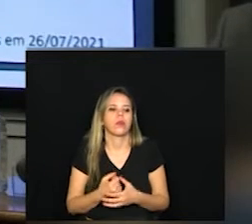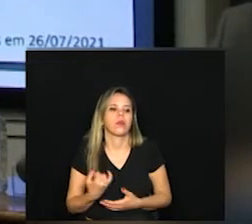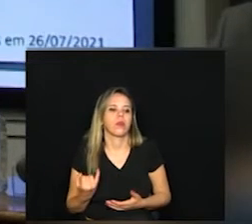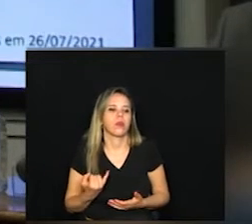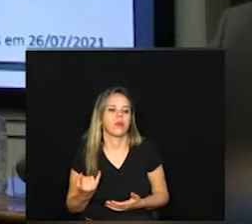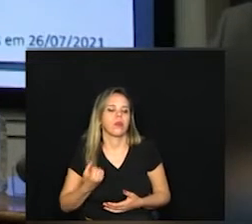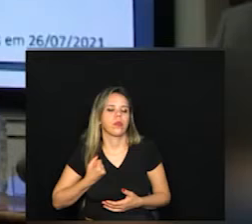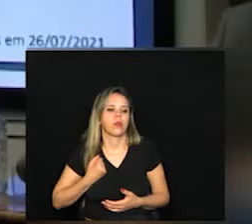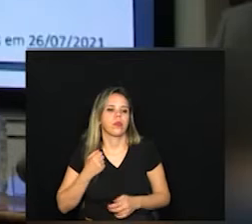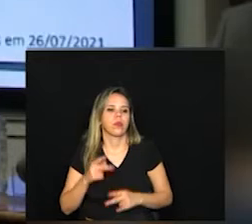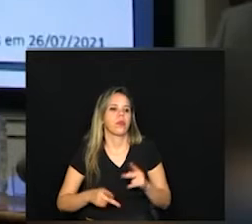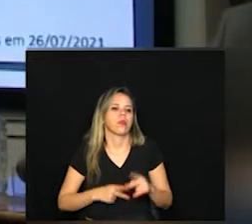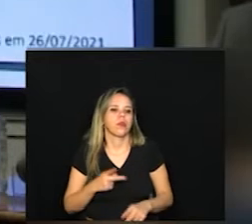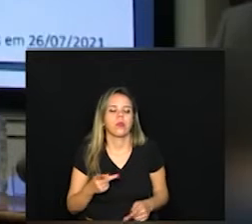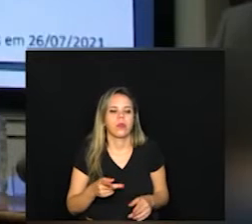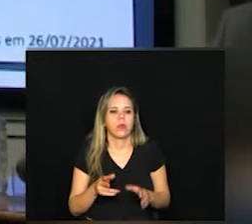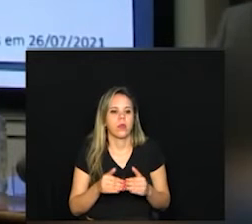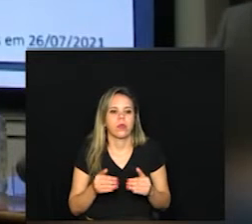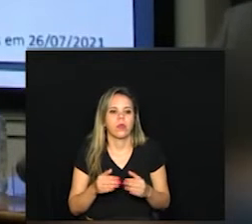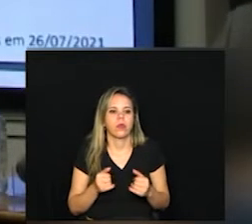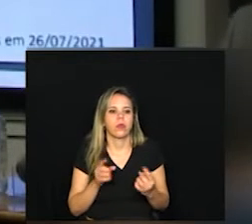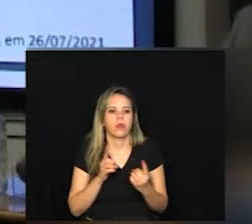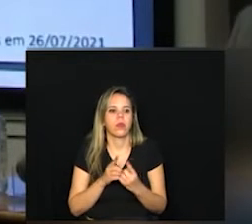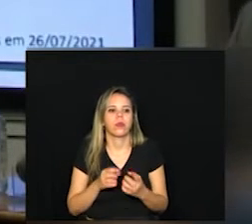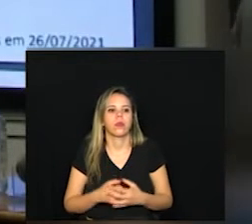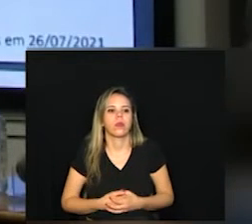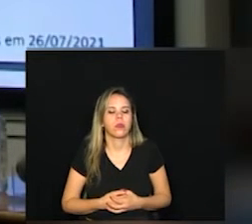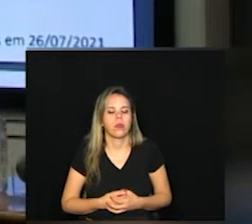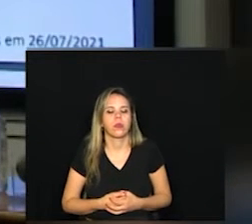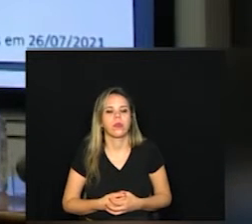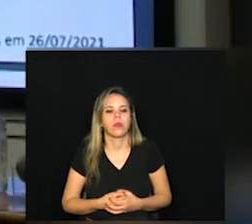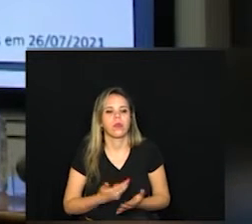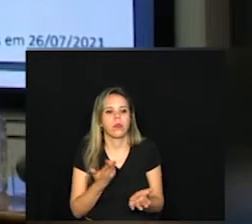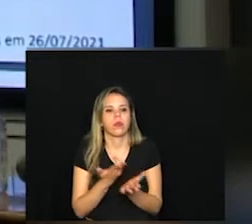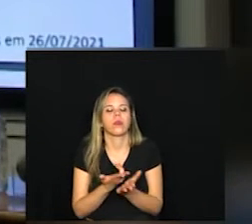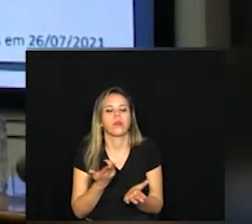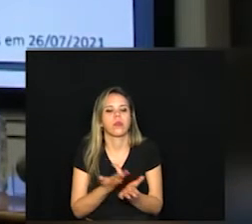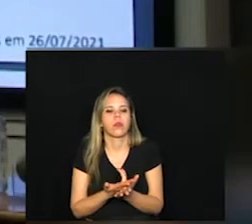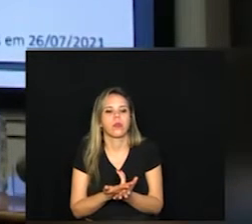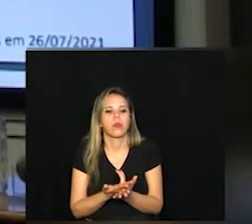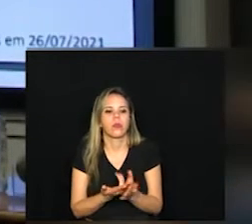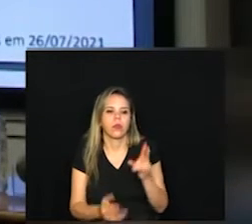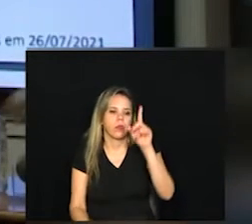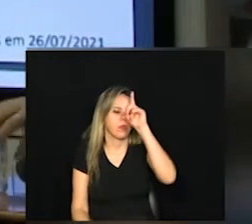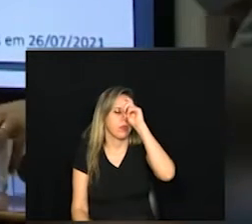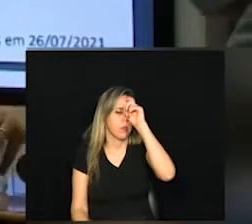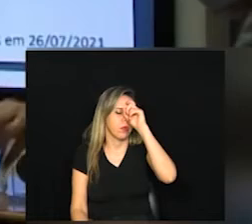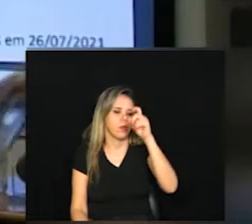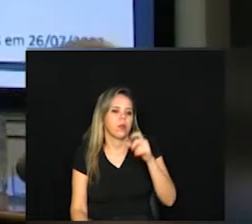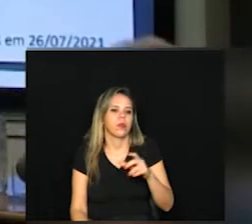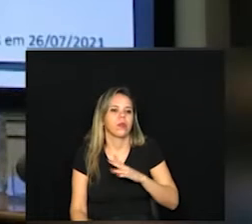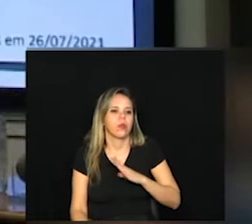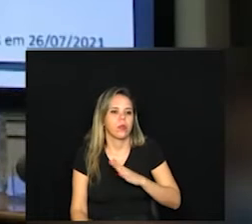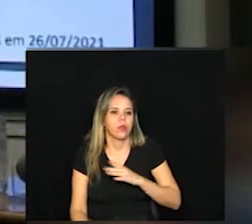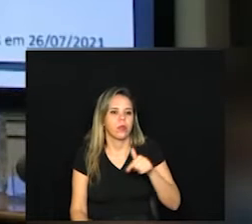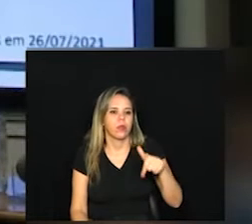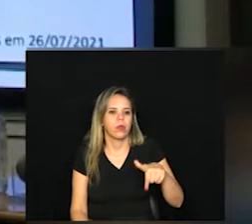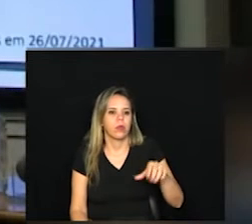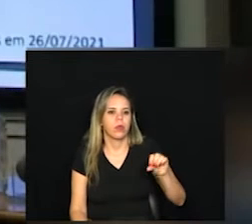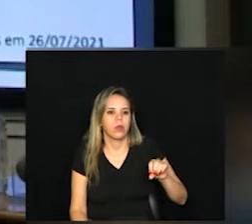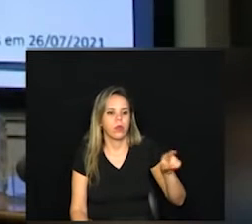do número de pessoas buscando atendimento. Falou, as internações hospitalares no município estão em